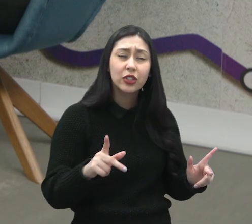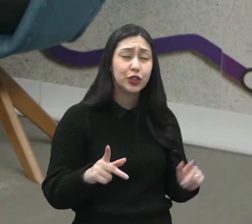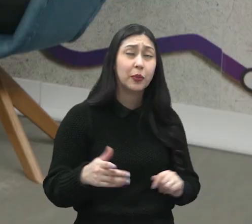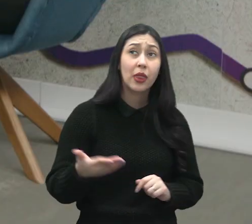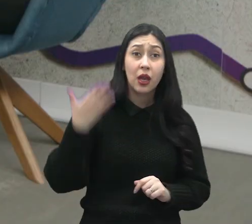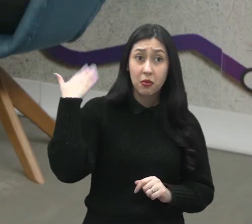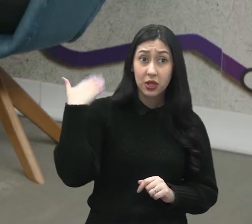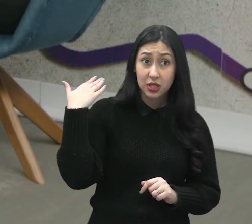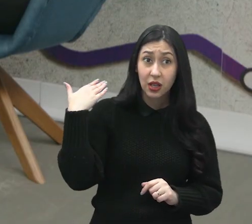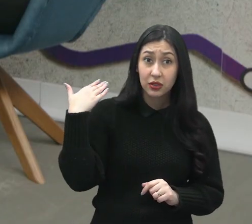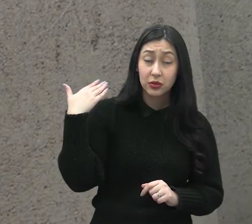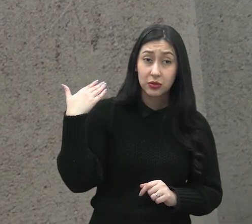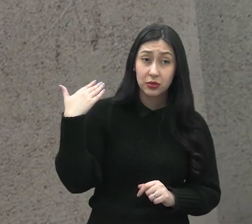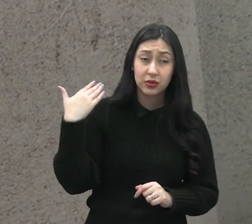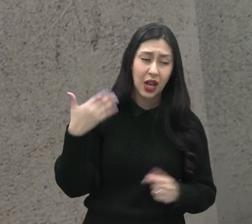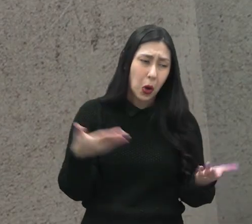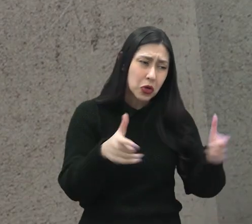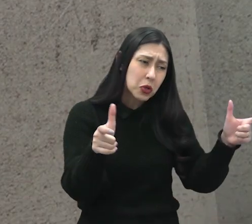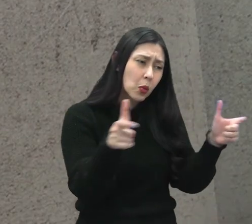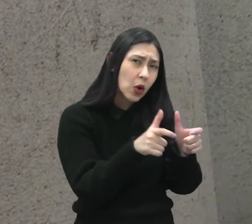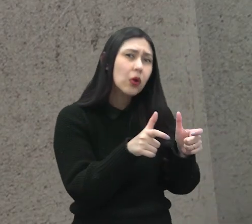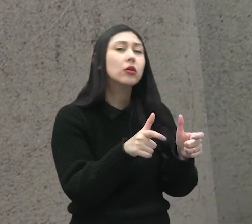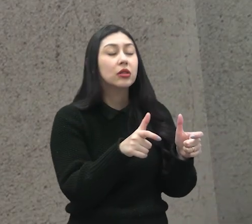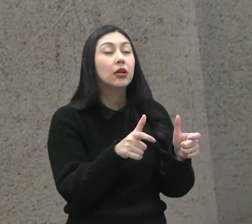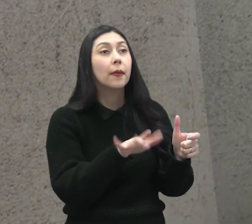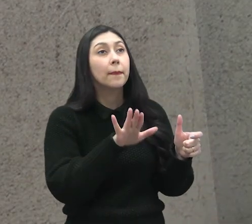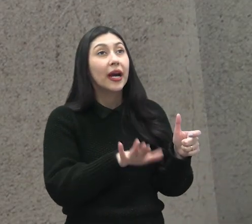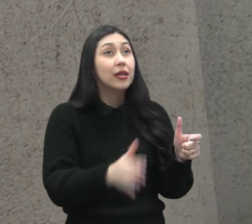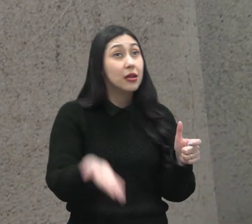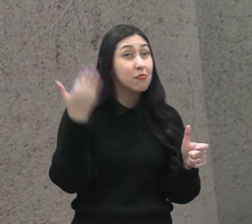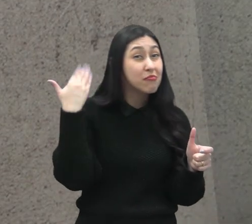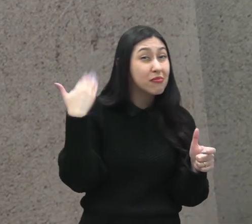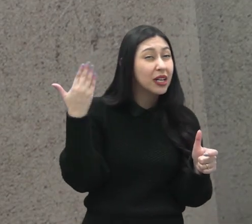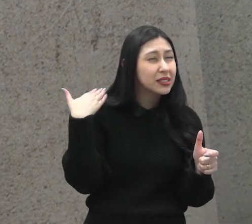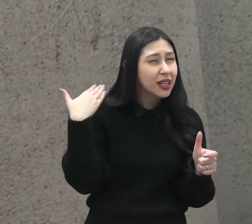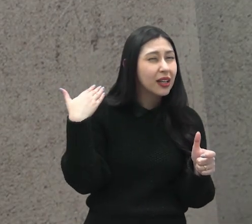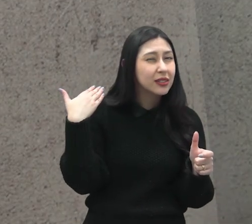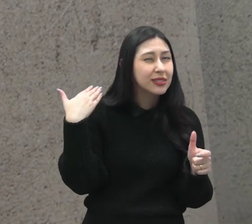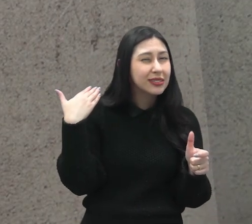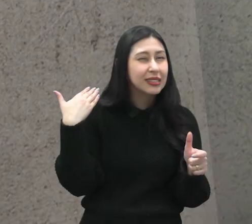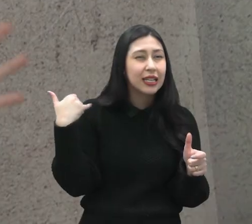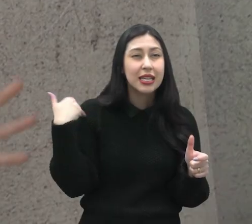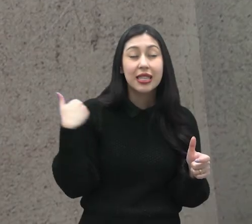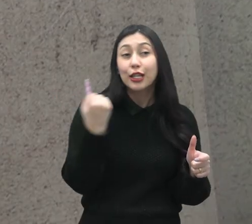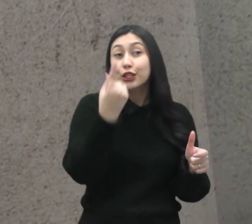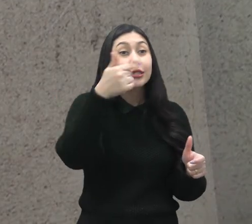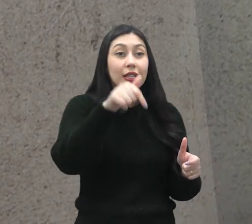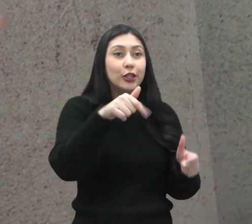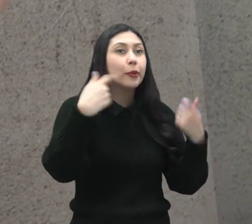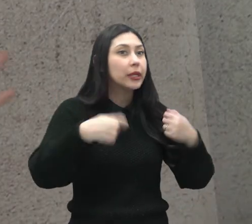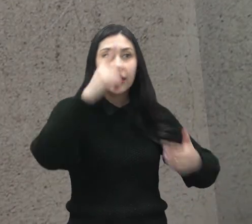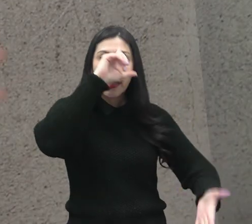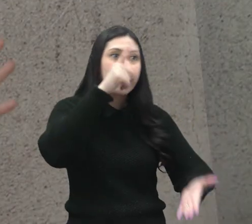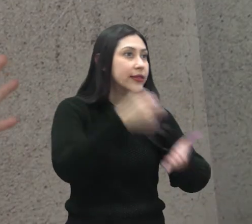hoje ainda tem, mas eu vejo menos, não sei você na prática. você ali com 17, 18 anos, poxa, eu já